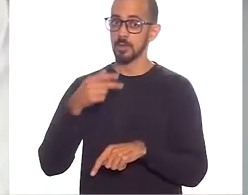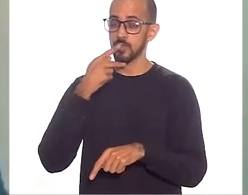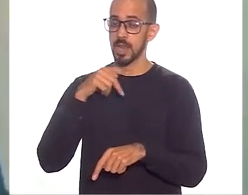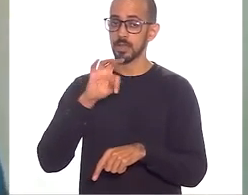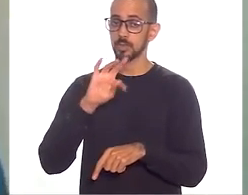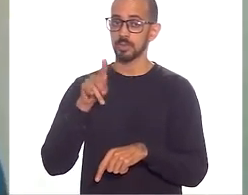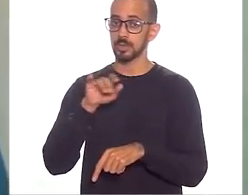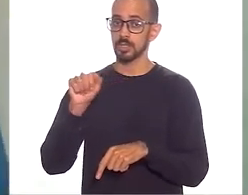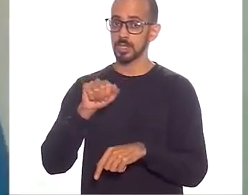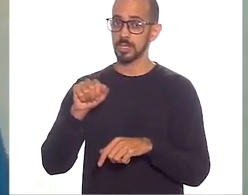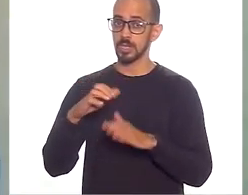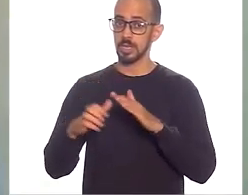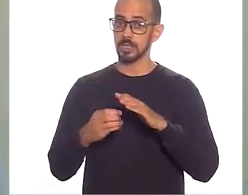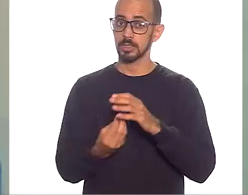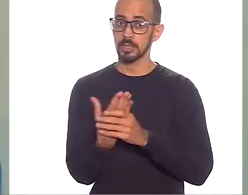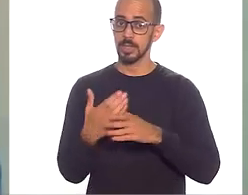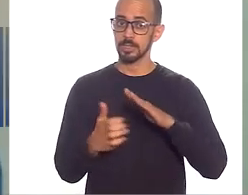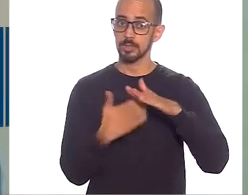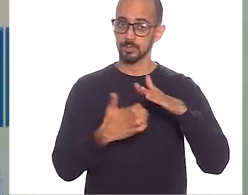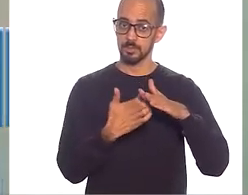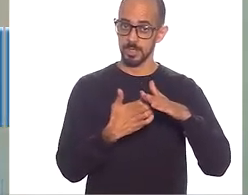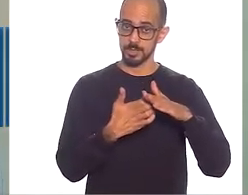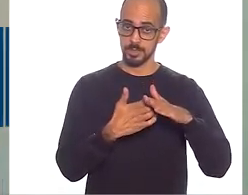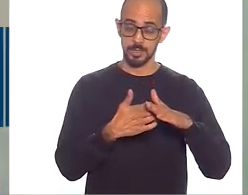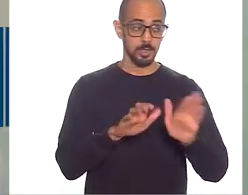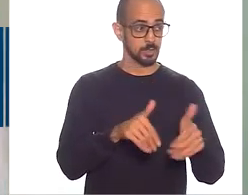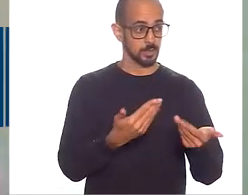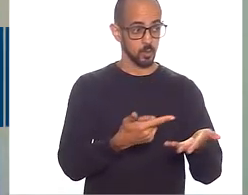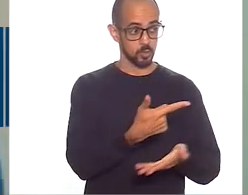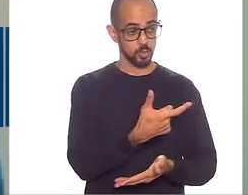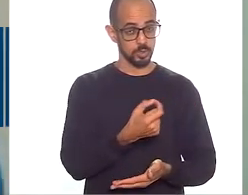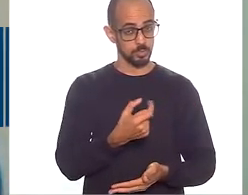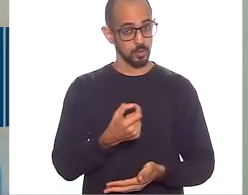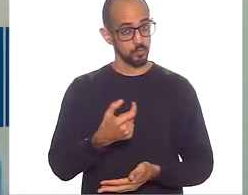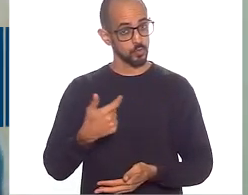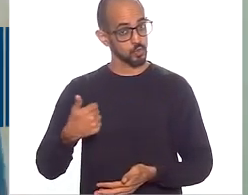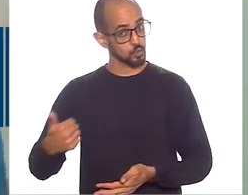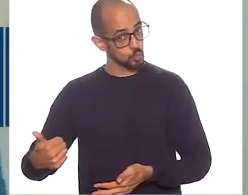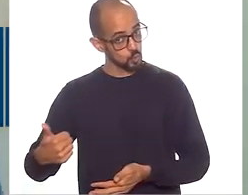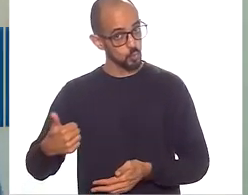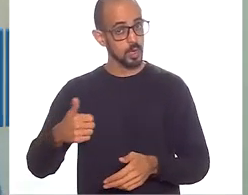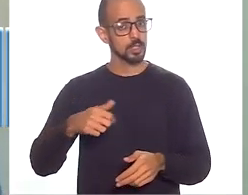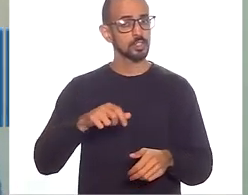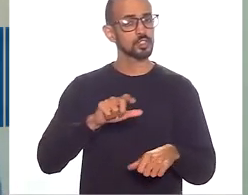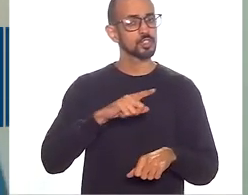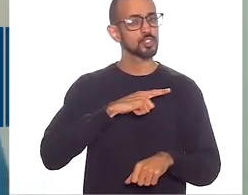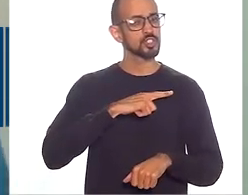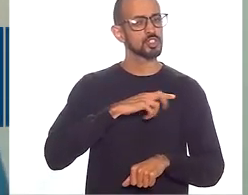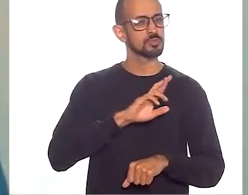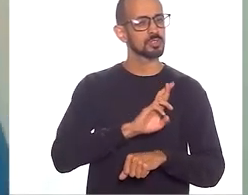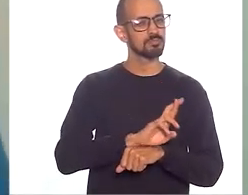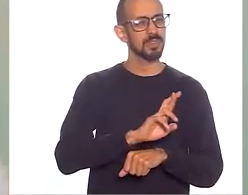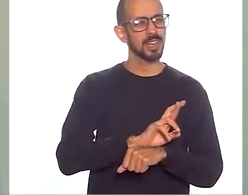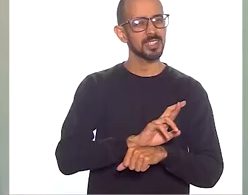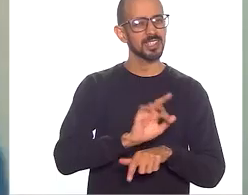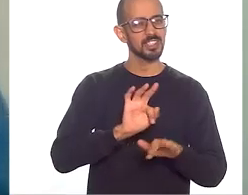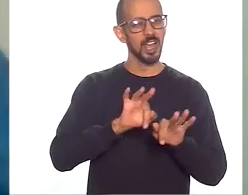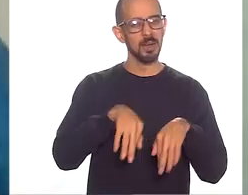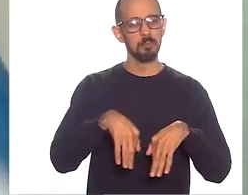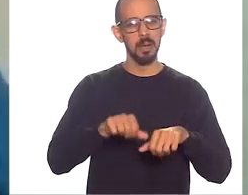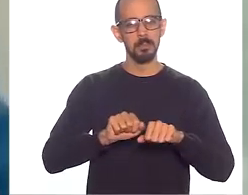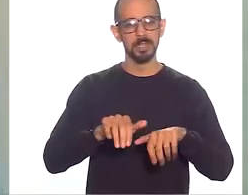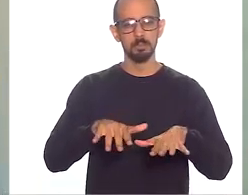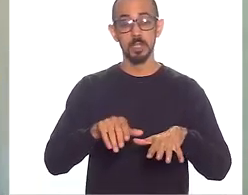Empreendedora. Graziela, 2021, as pessoas tinham muita esperança de que a gente estaria falando de um pós-pandemia ou com a